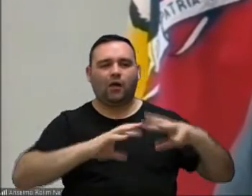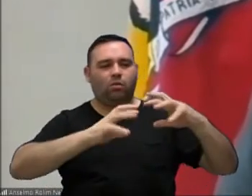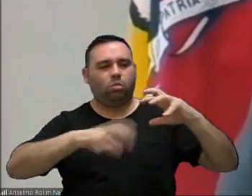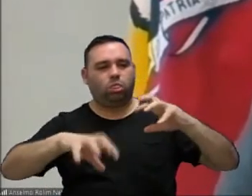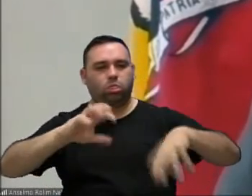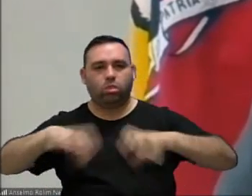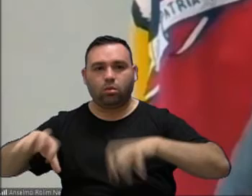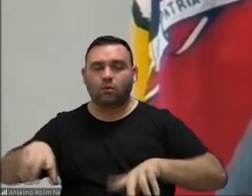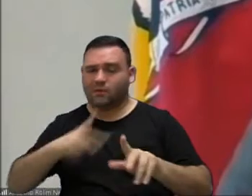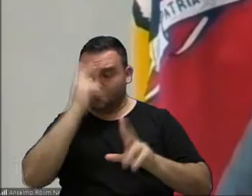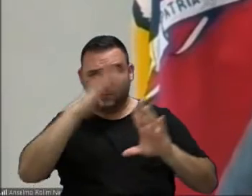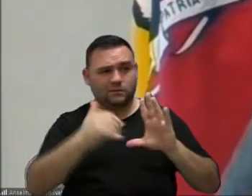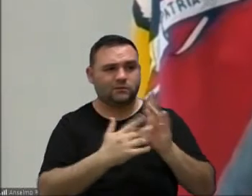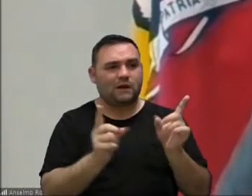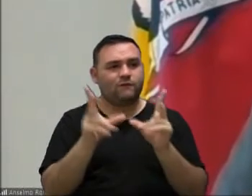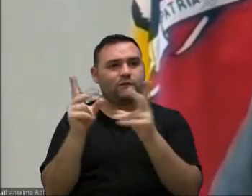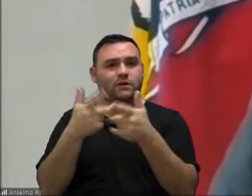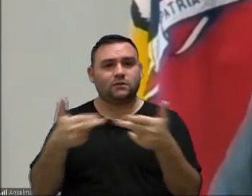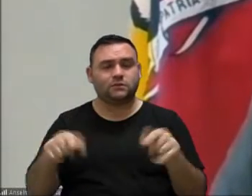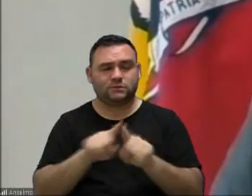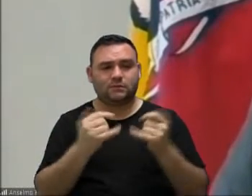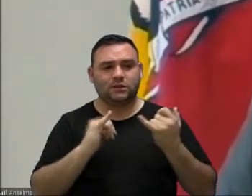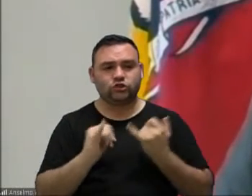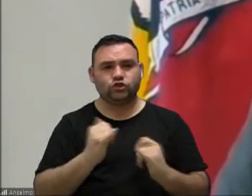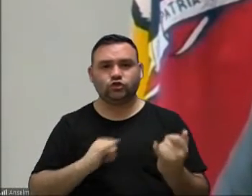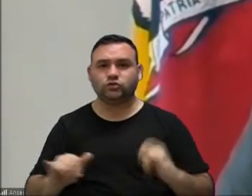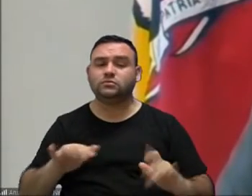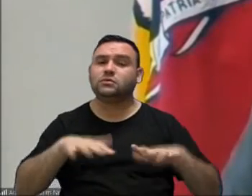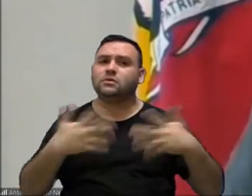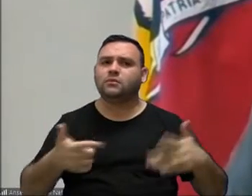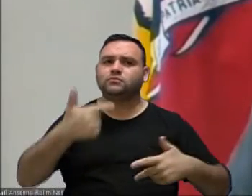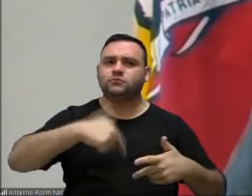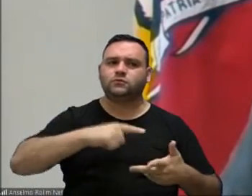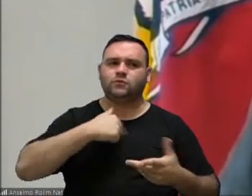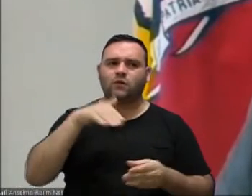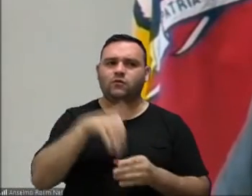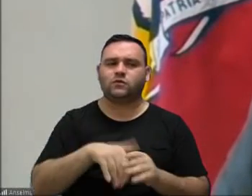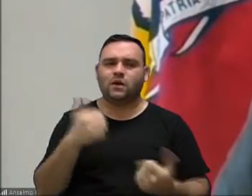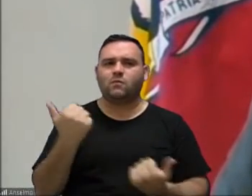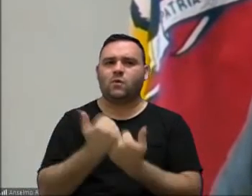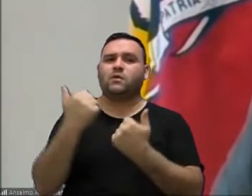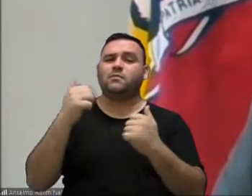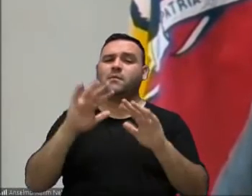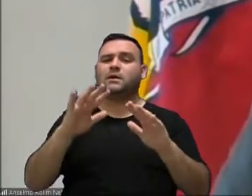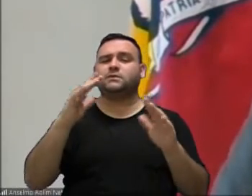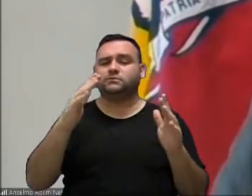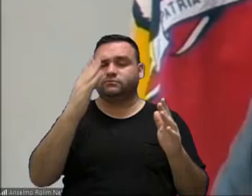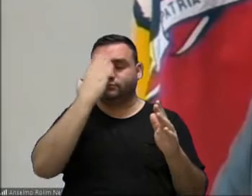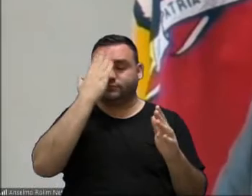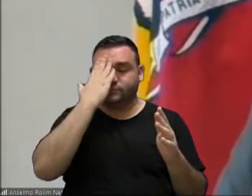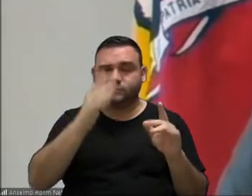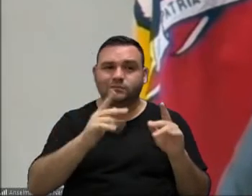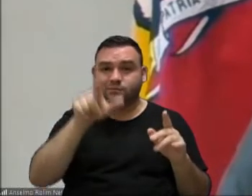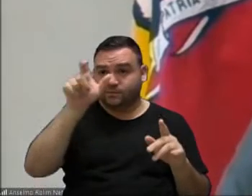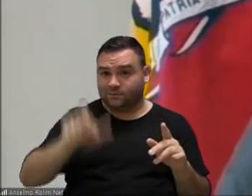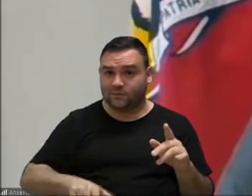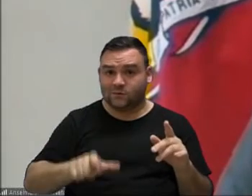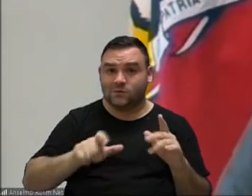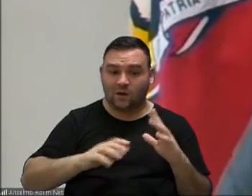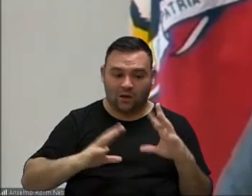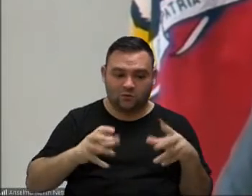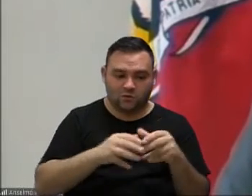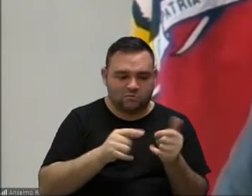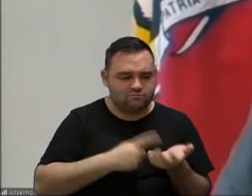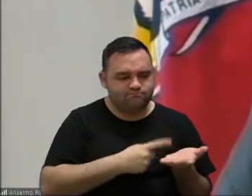das pessoas que estão vendendo esses carros então assim eu vou votar a favor vereador Lutz mas sabendo que alguém que é de uma